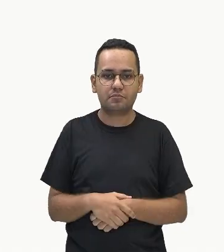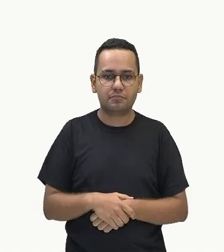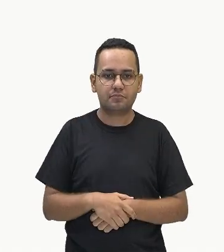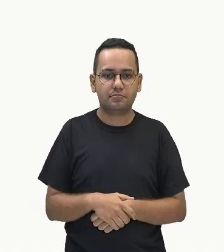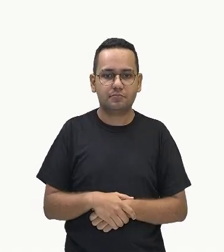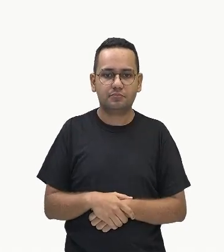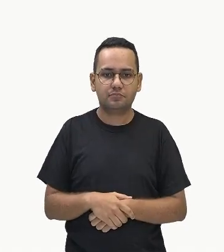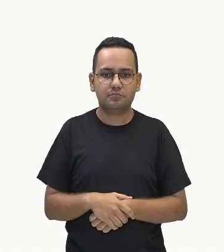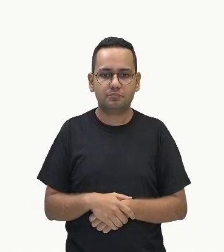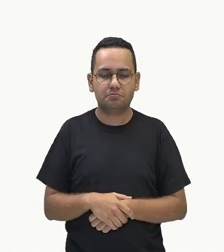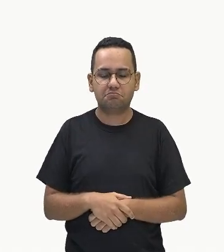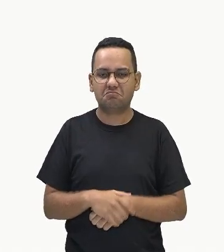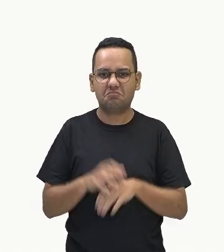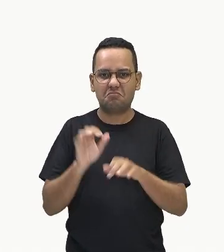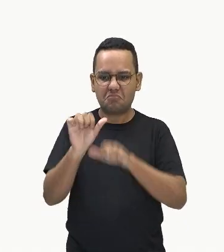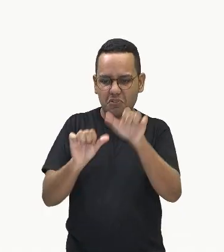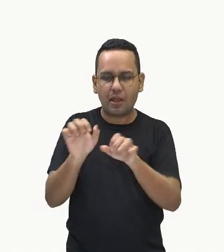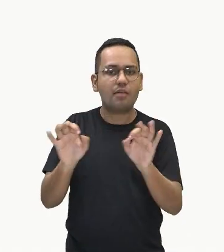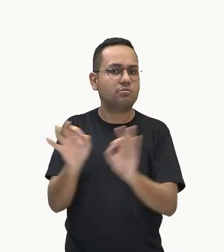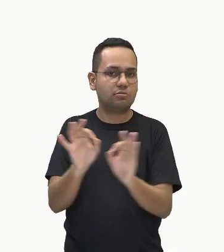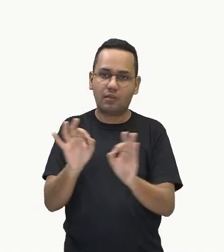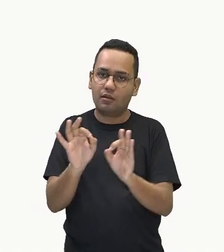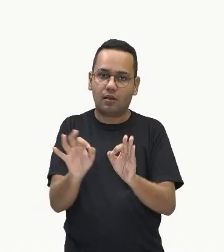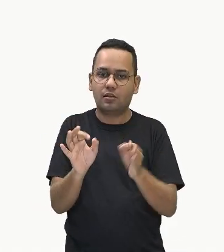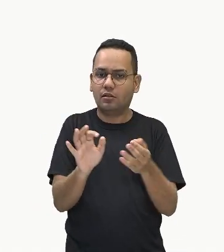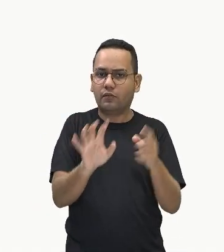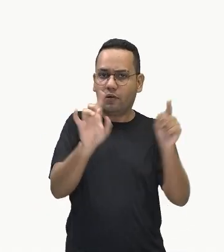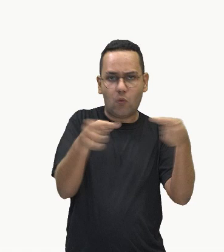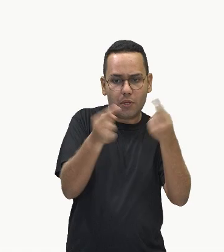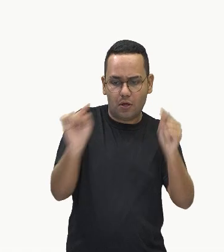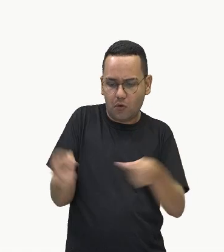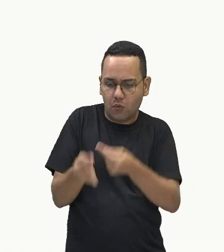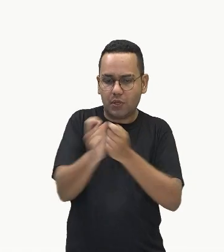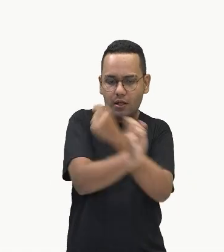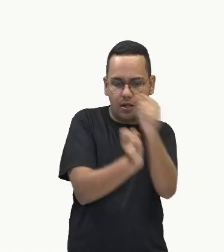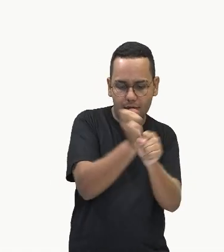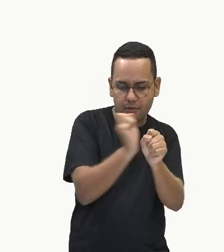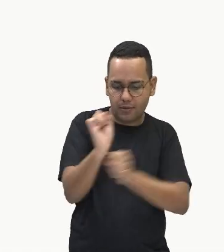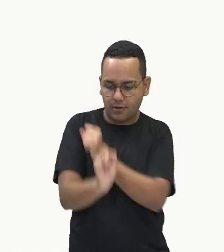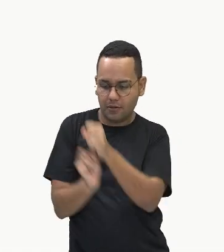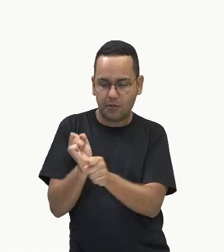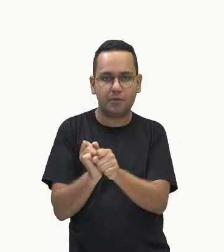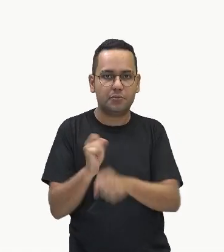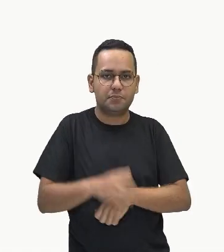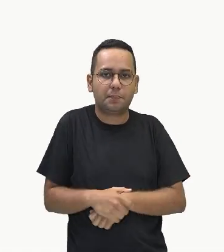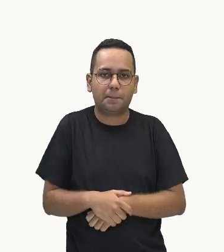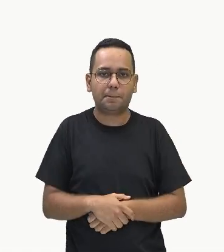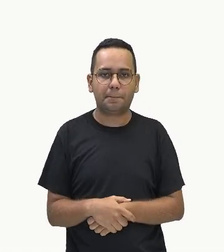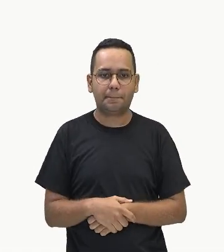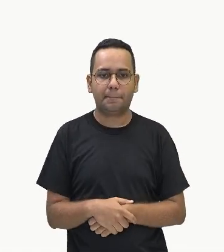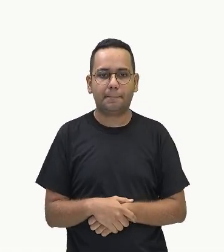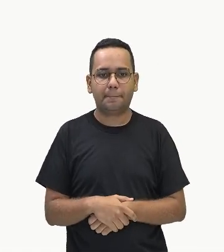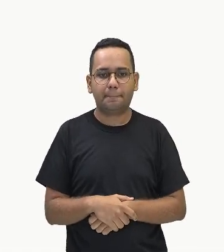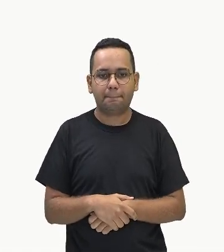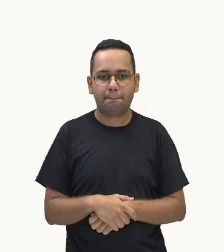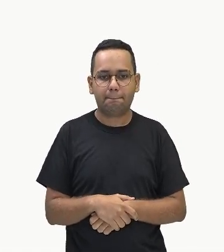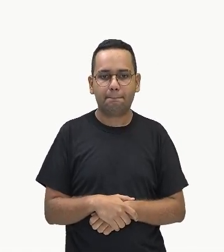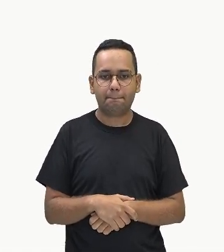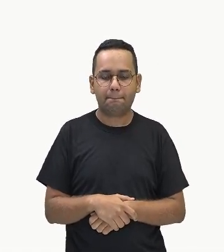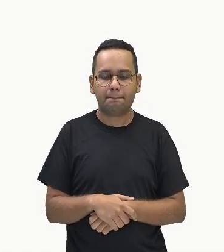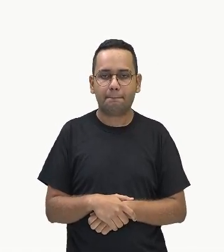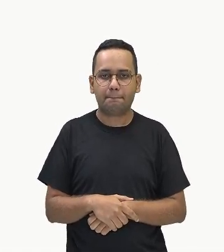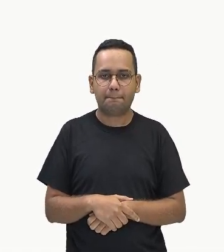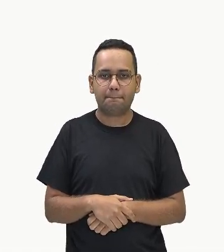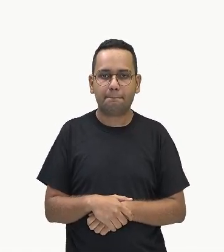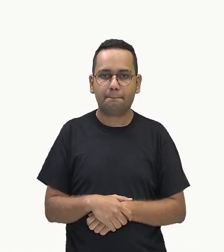porque agora ela vai continuar em anos e o meu tempo também está em anos agora. Então, eu não vou